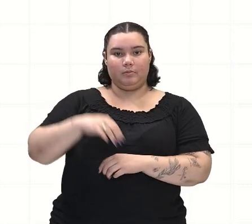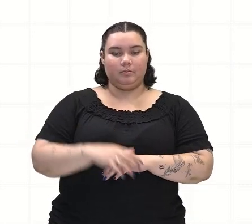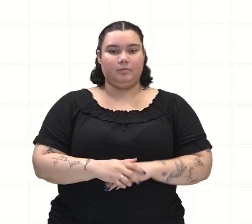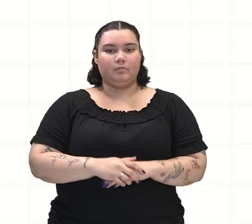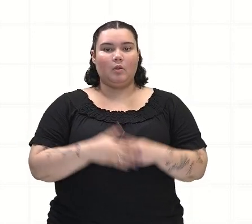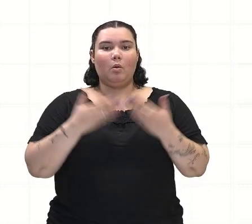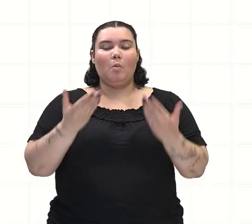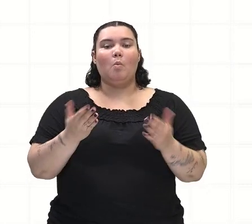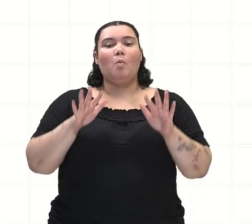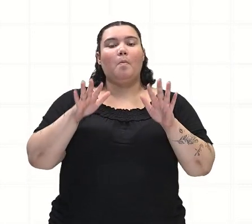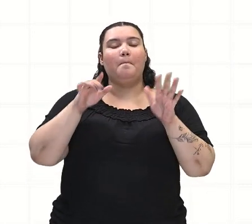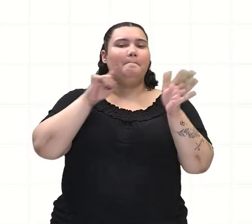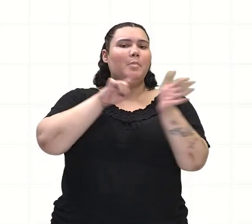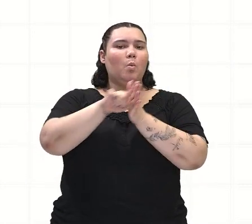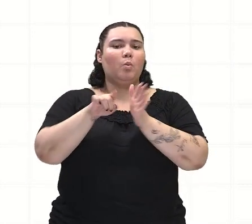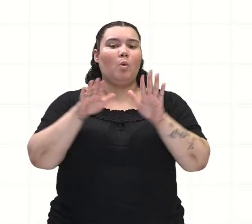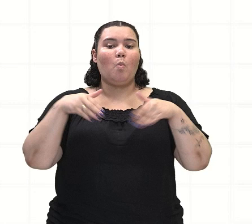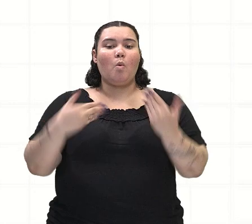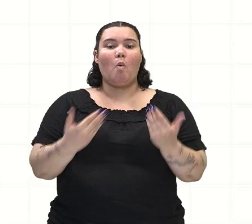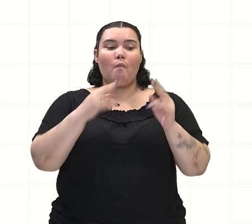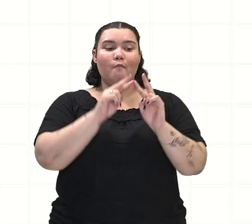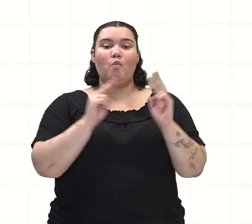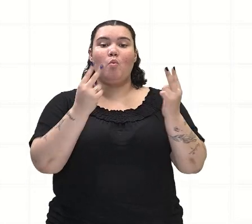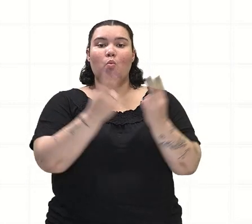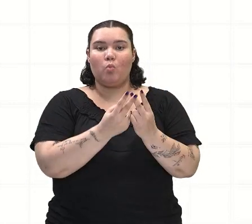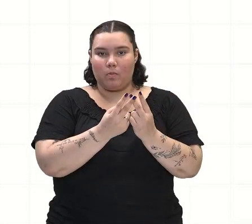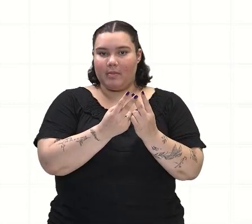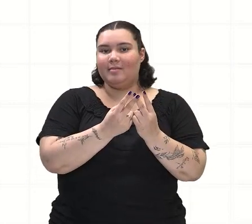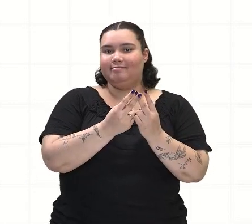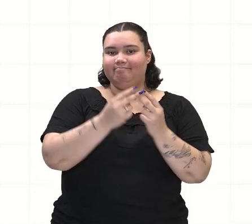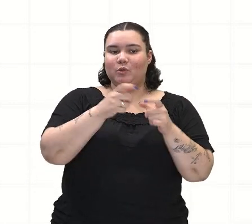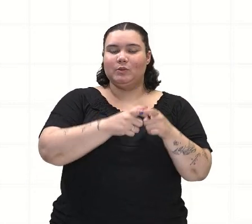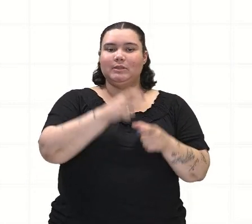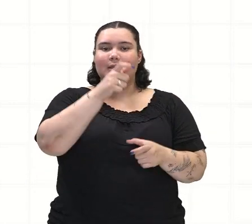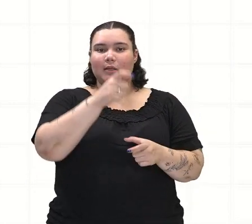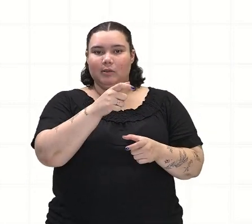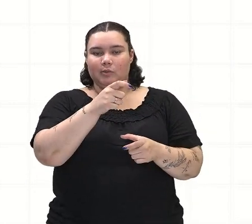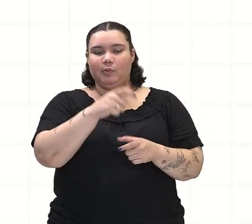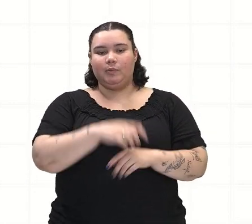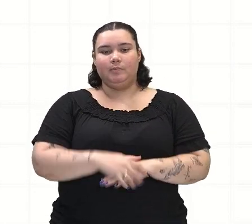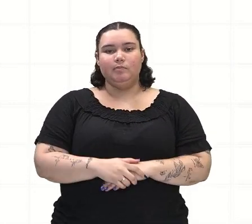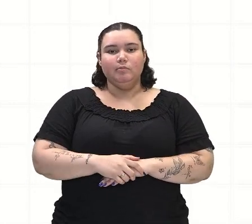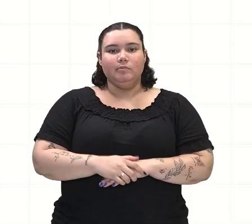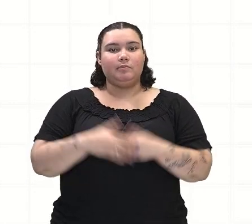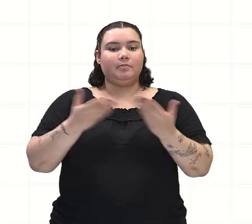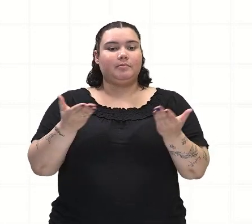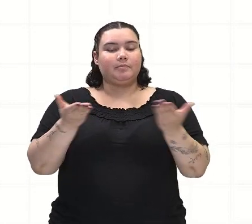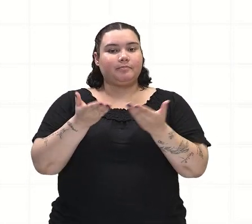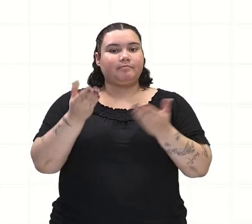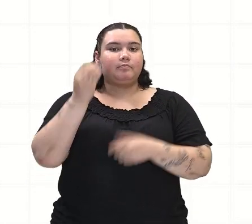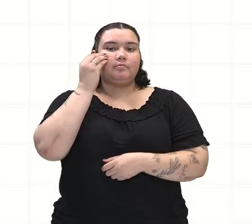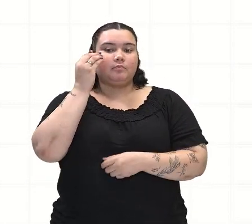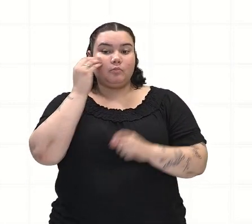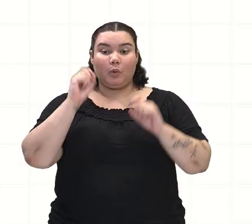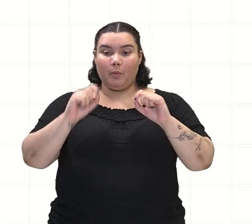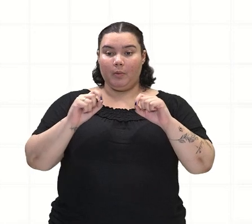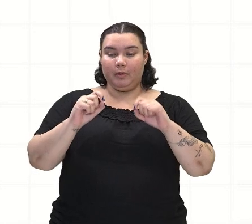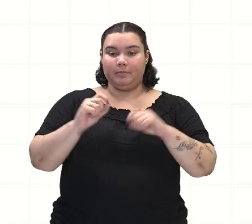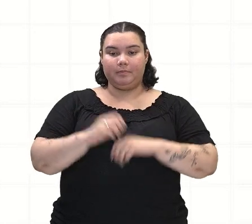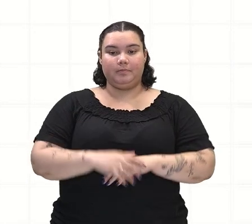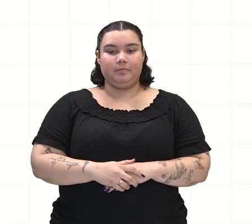Então, qual será o volume de um cilindro que tem aí essas medidas? Primeiramente, a gente deve